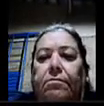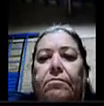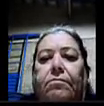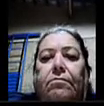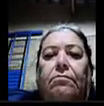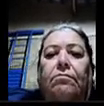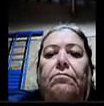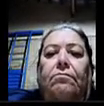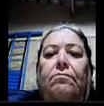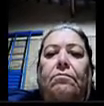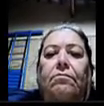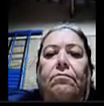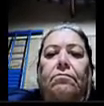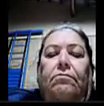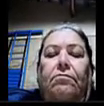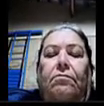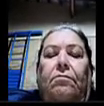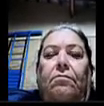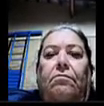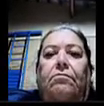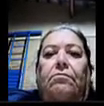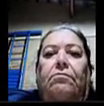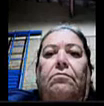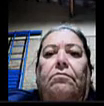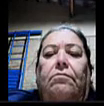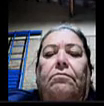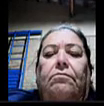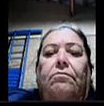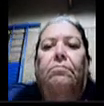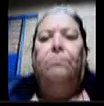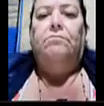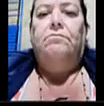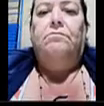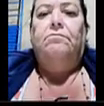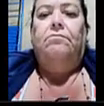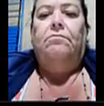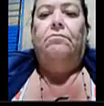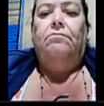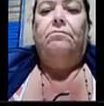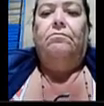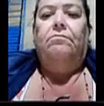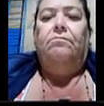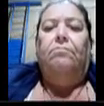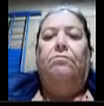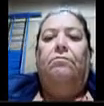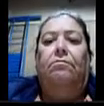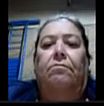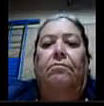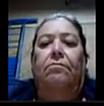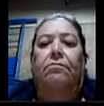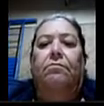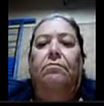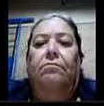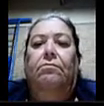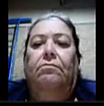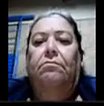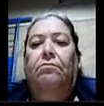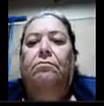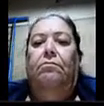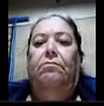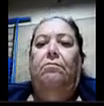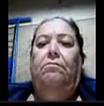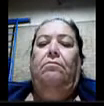a leitura, a escrita e habilidades de matemática para a idade que ela tem. E aí a gente